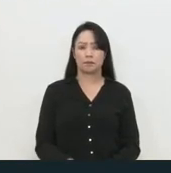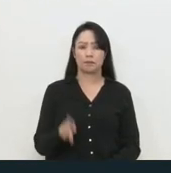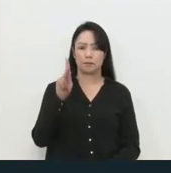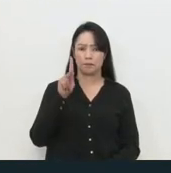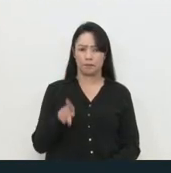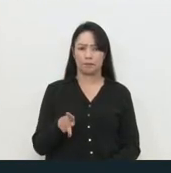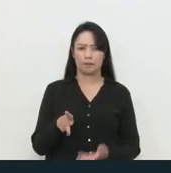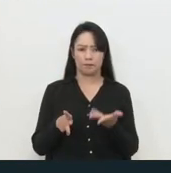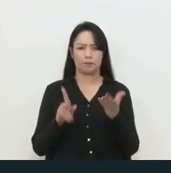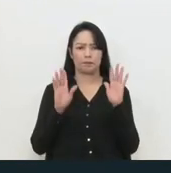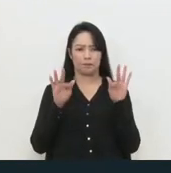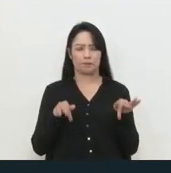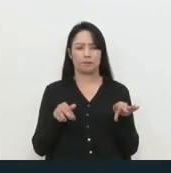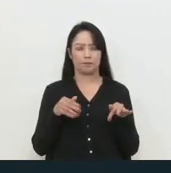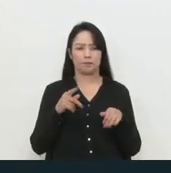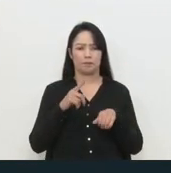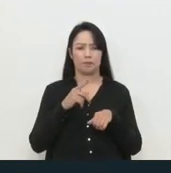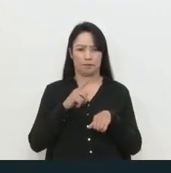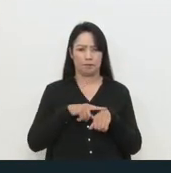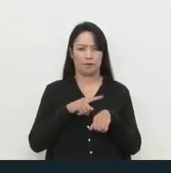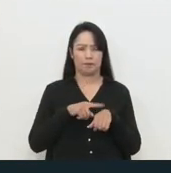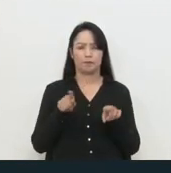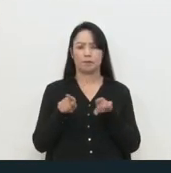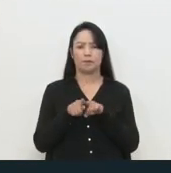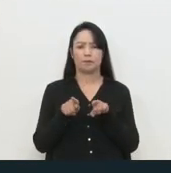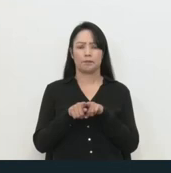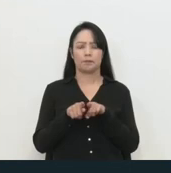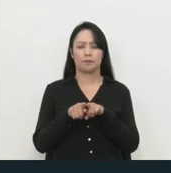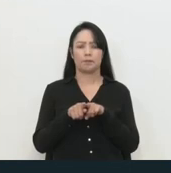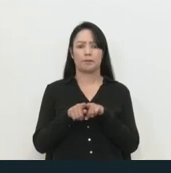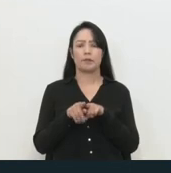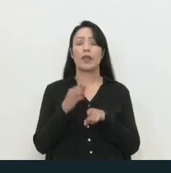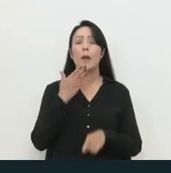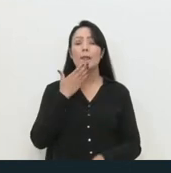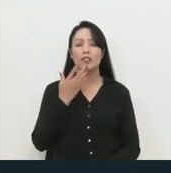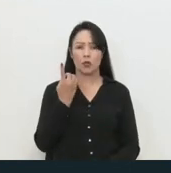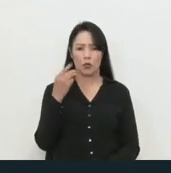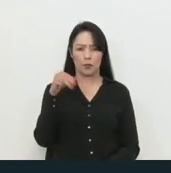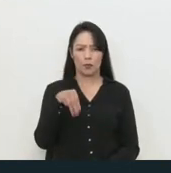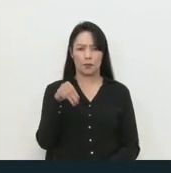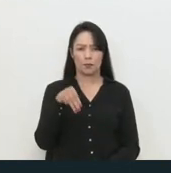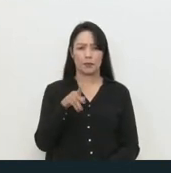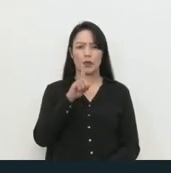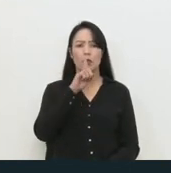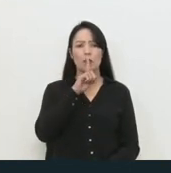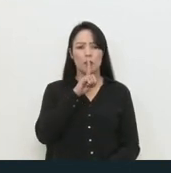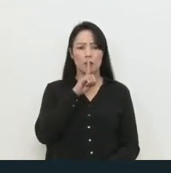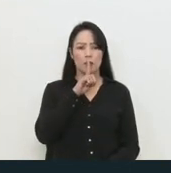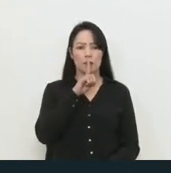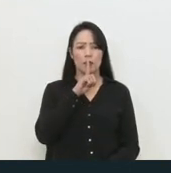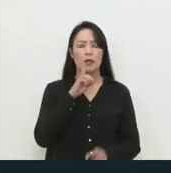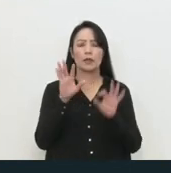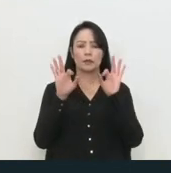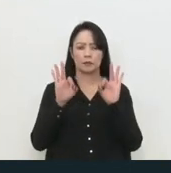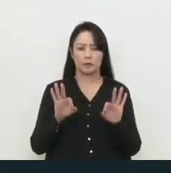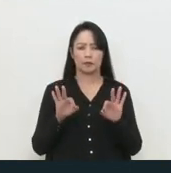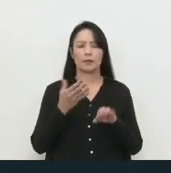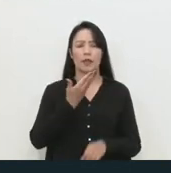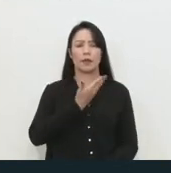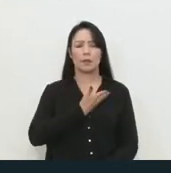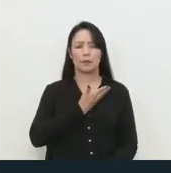a minha fala meu tempo eu queria que pedir um minuto de silêncio justamente para uma